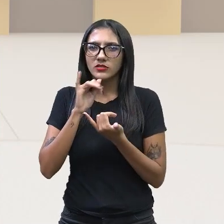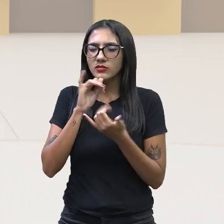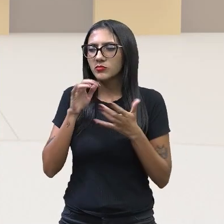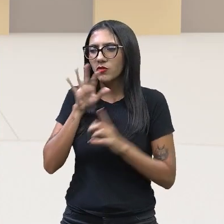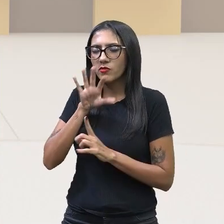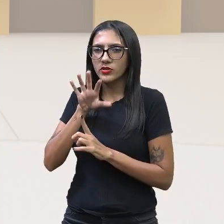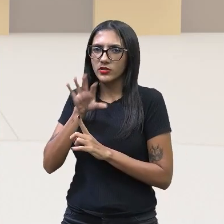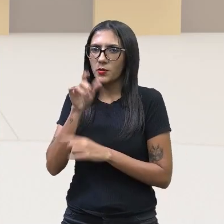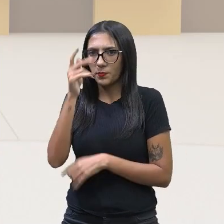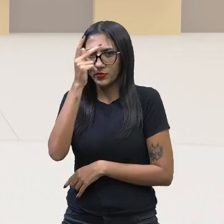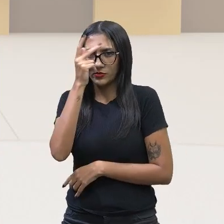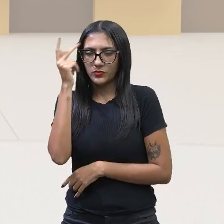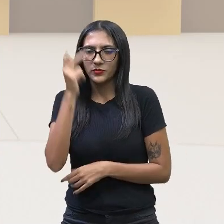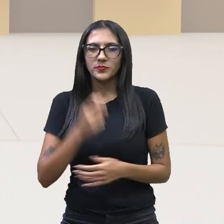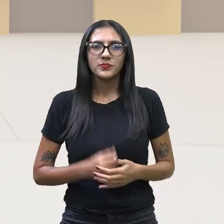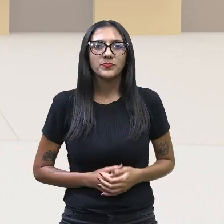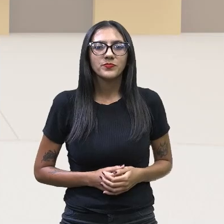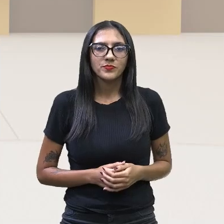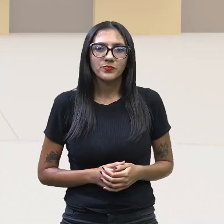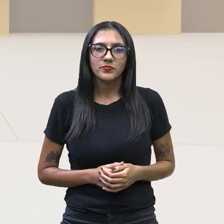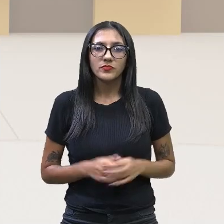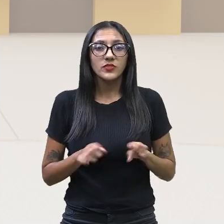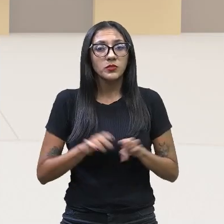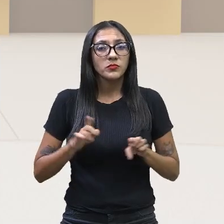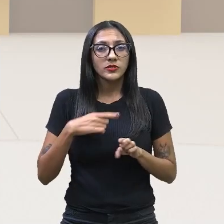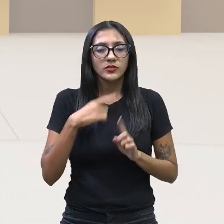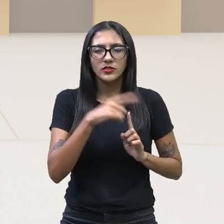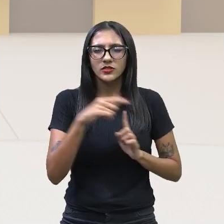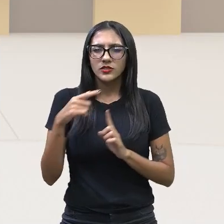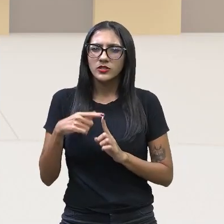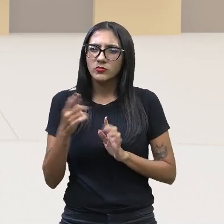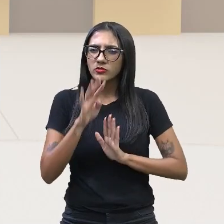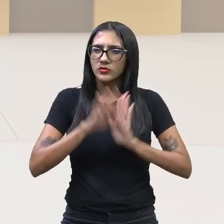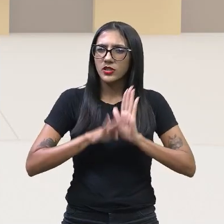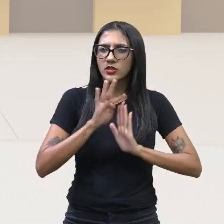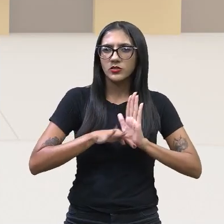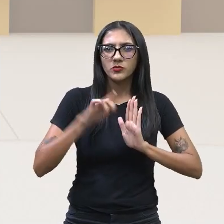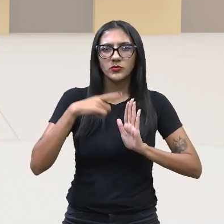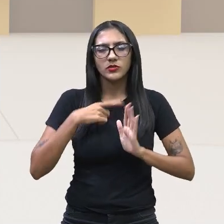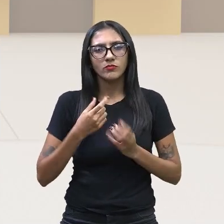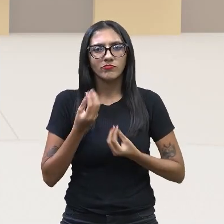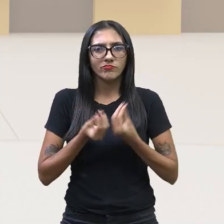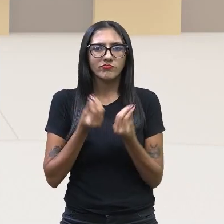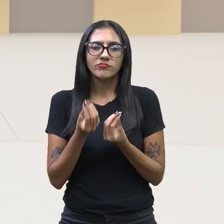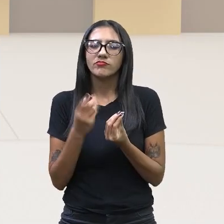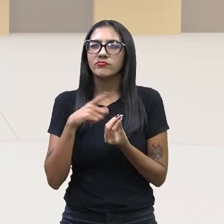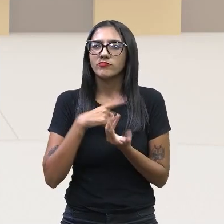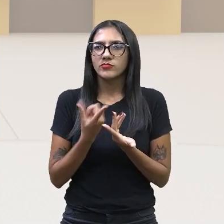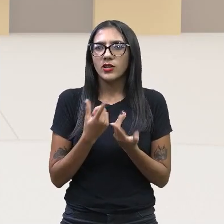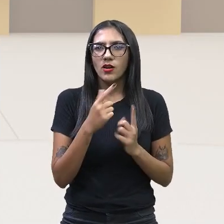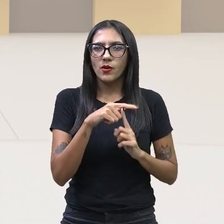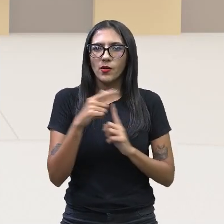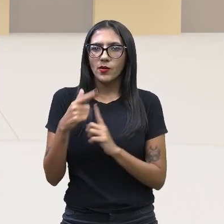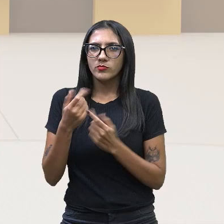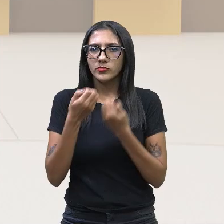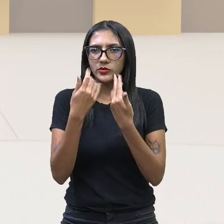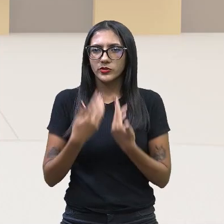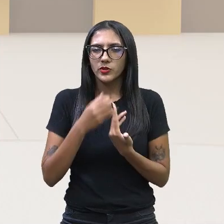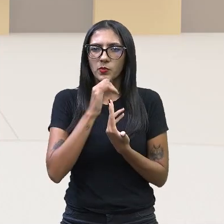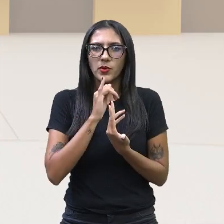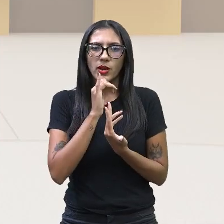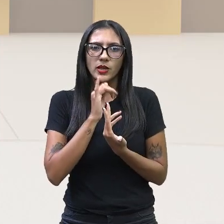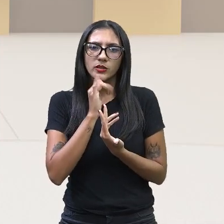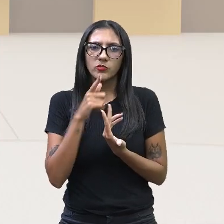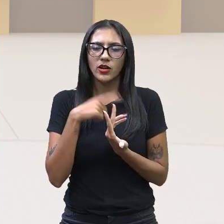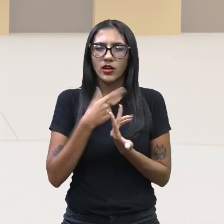gente está falando sobre esse texto, né, publicitário, a gente vê que é da questão de mostrar, botar o mais